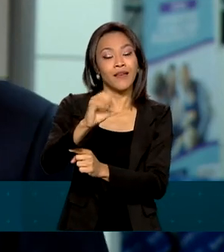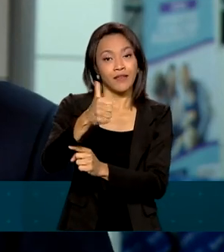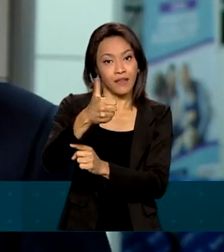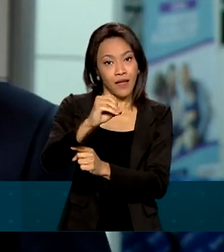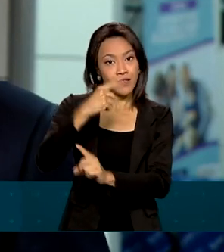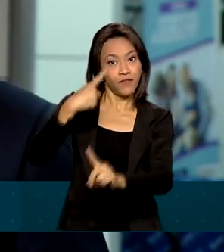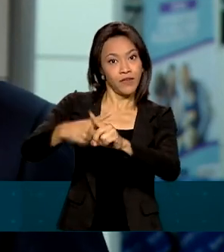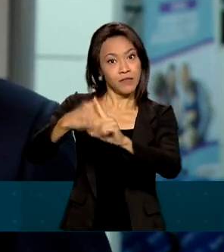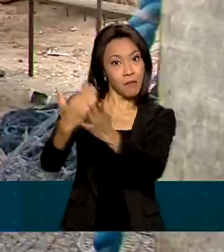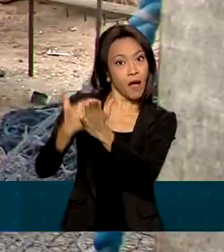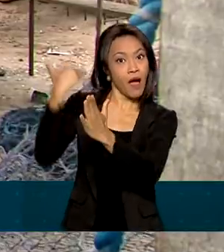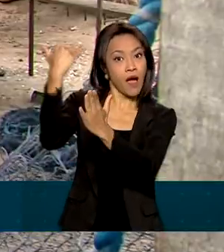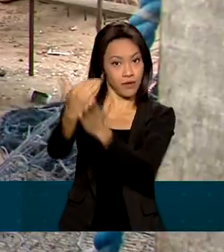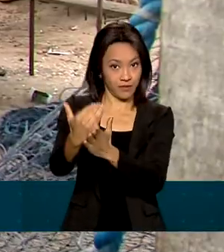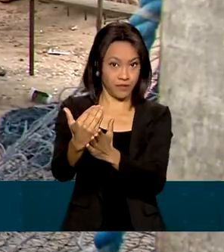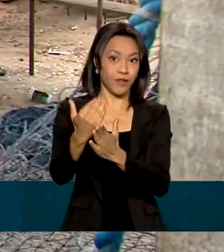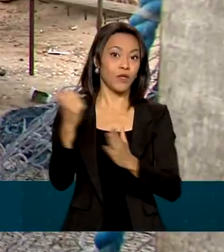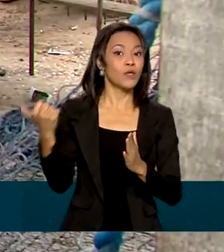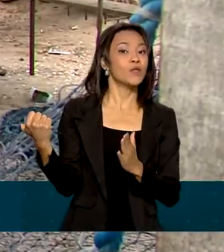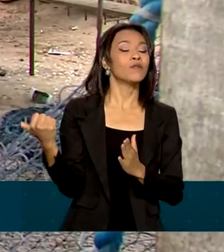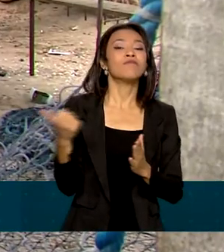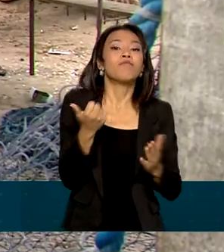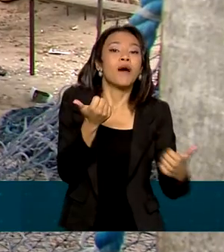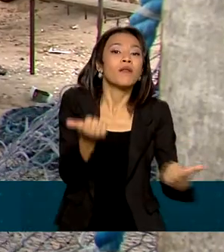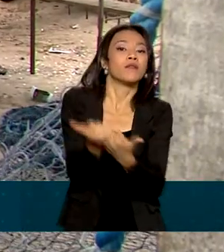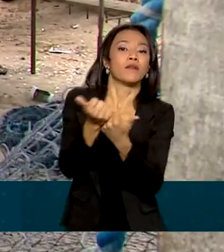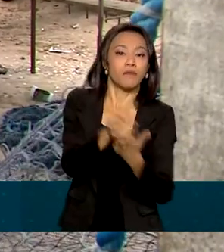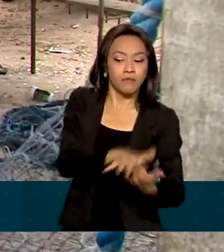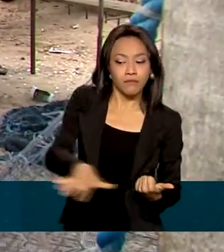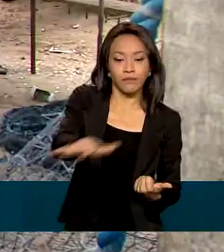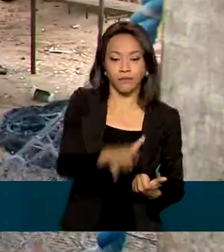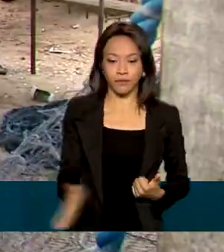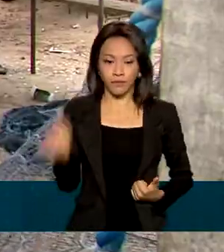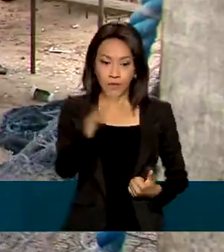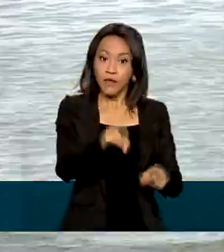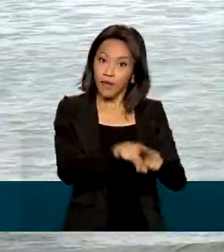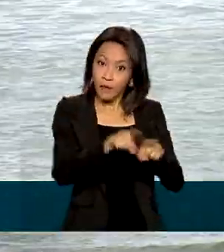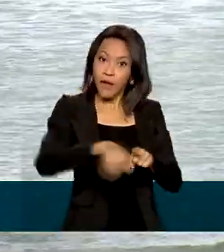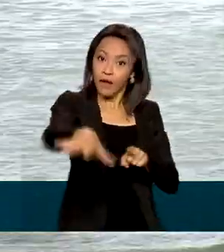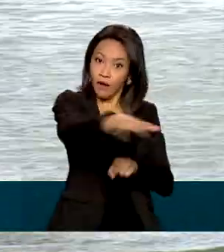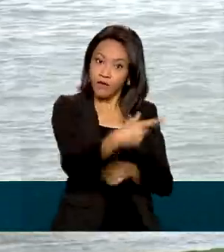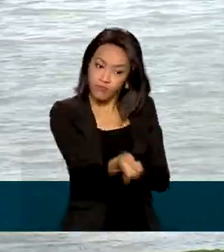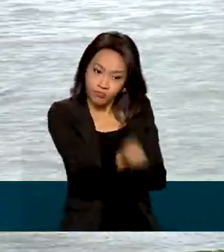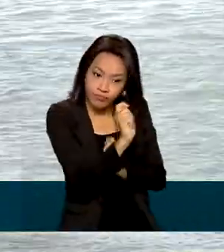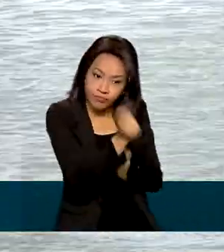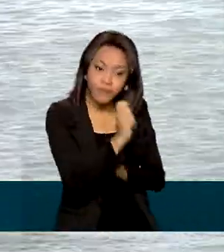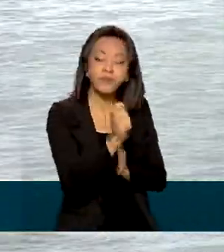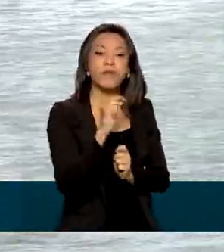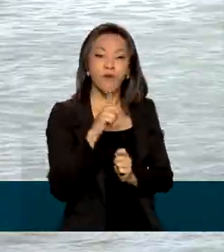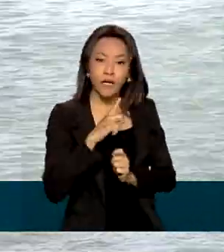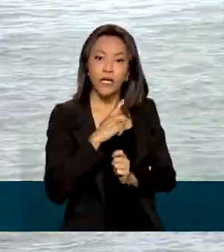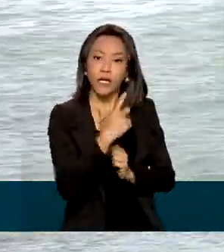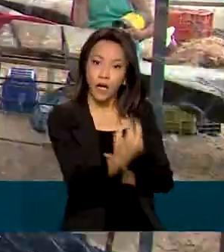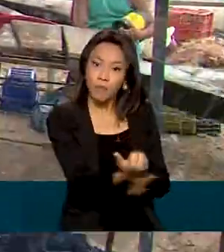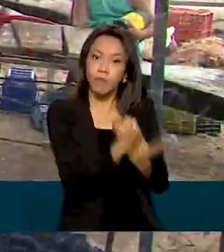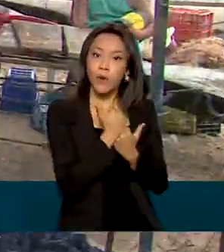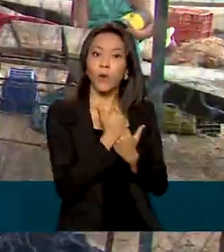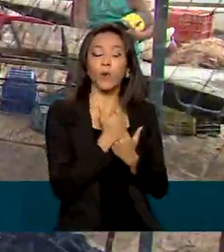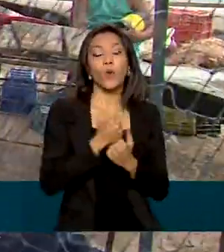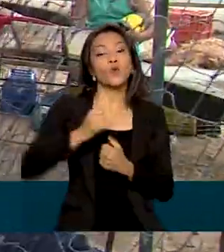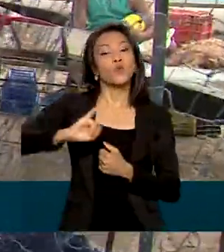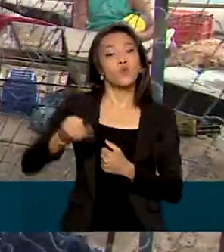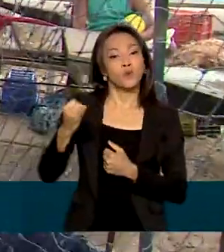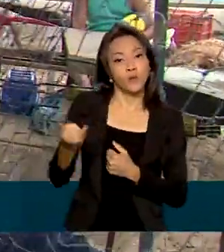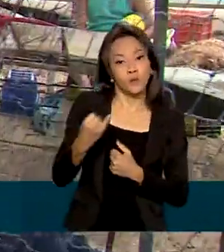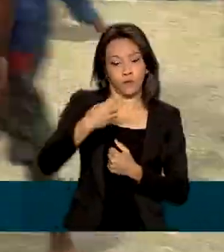do que quando nós Assumimos os pescadores artesanais também serão beneficiados taxas de juros